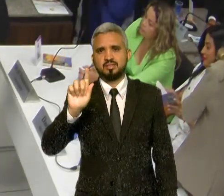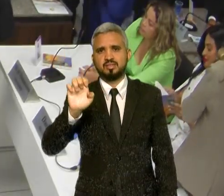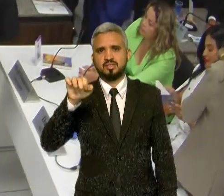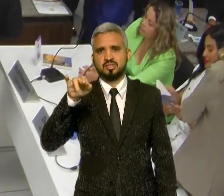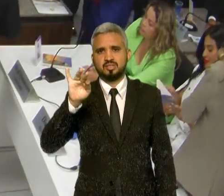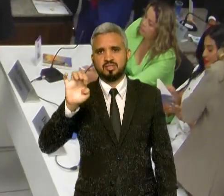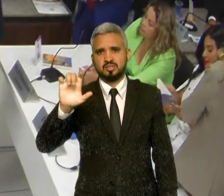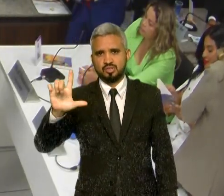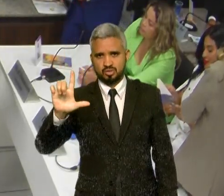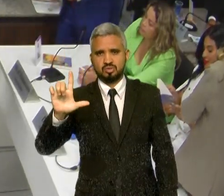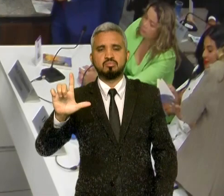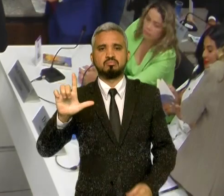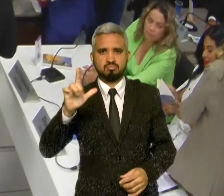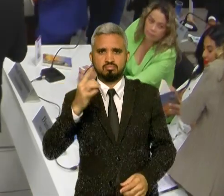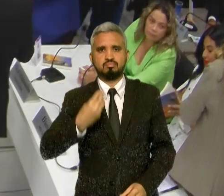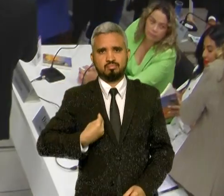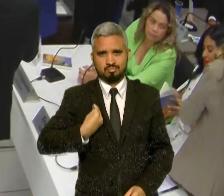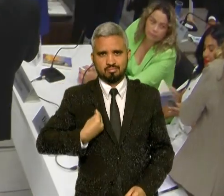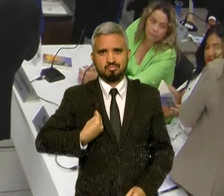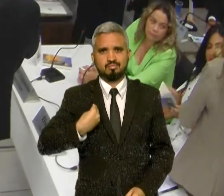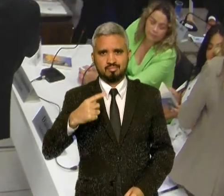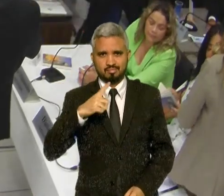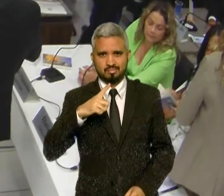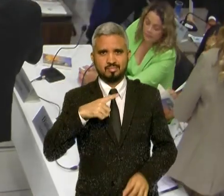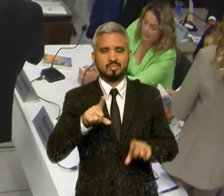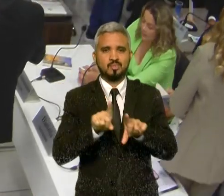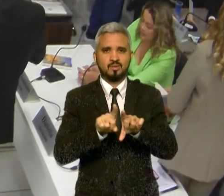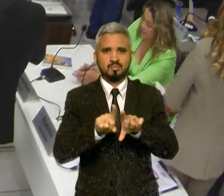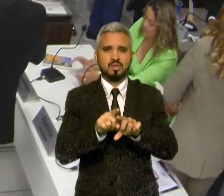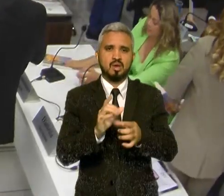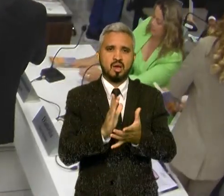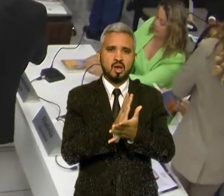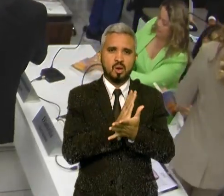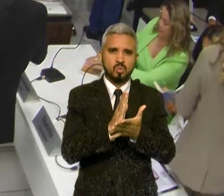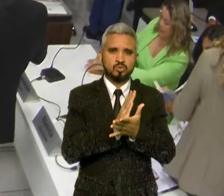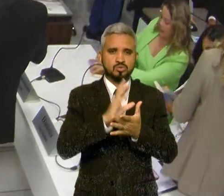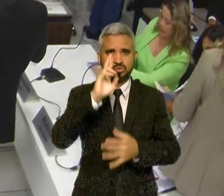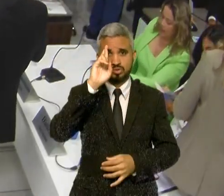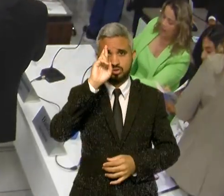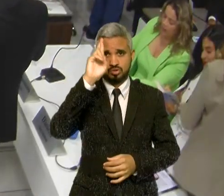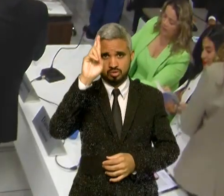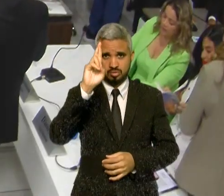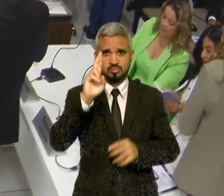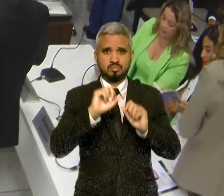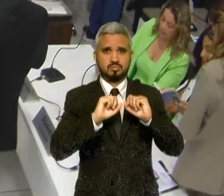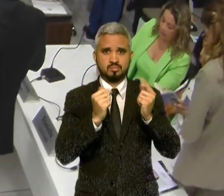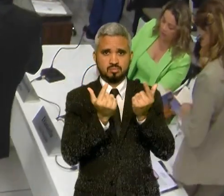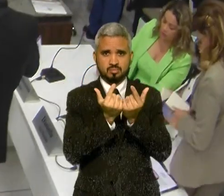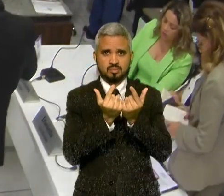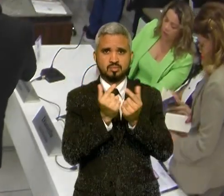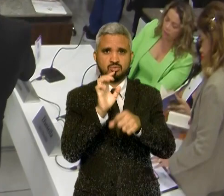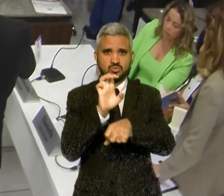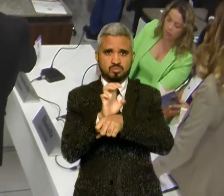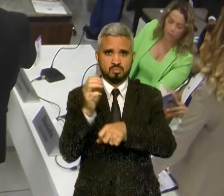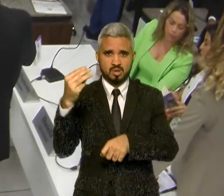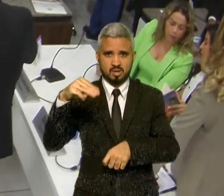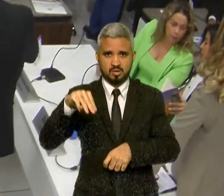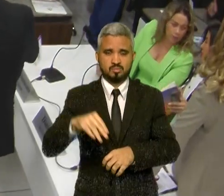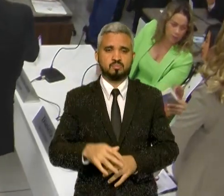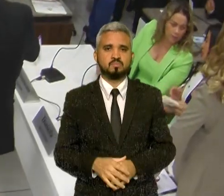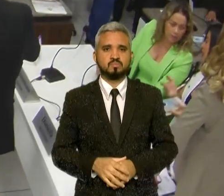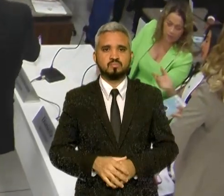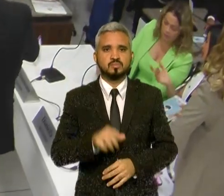e dirigentes da Assembleia Legislativa. Só para quem não recorda, a primeira edição da Assembleia Itinerante aconteceu no dia 3